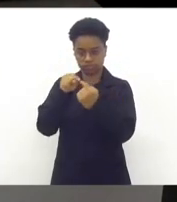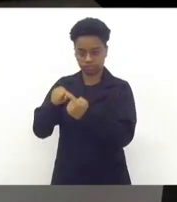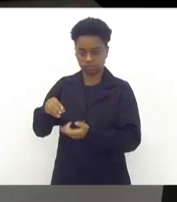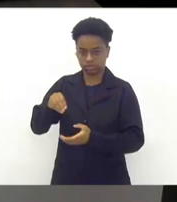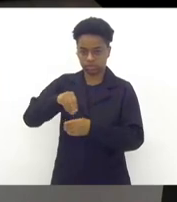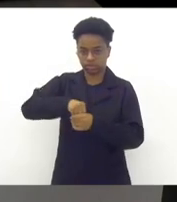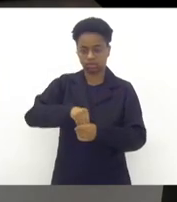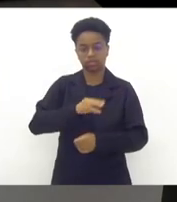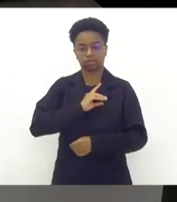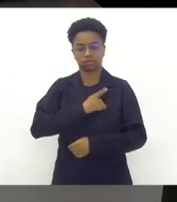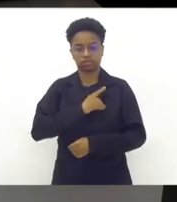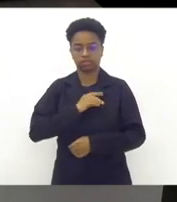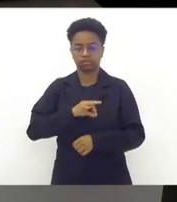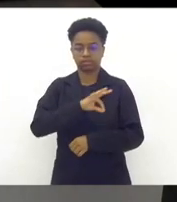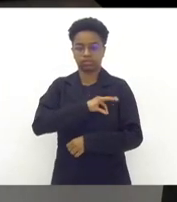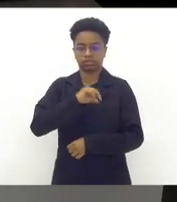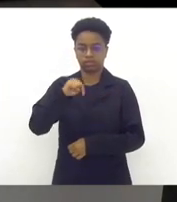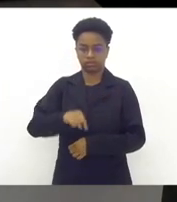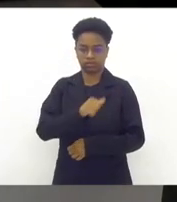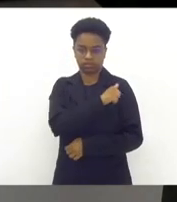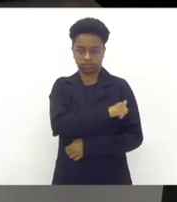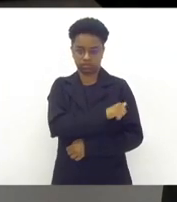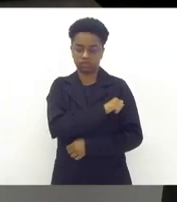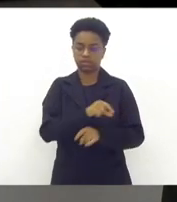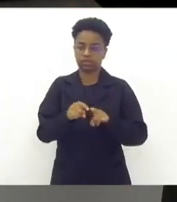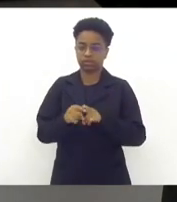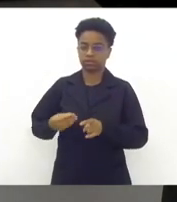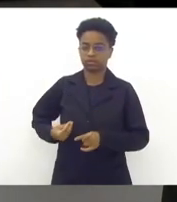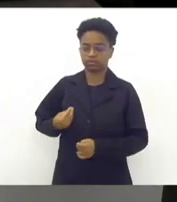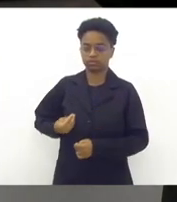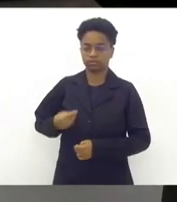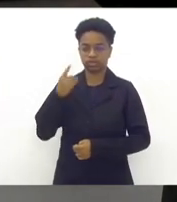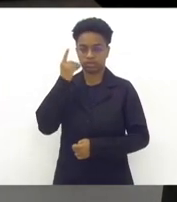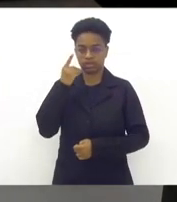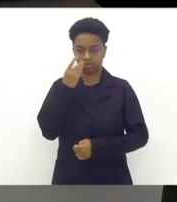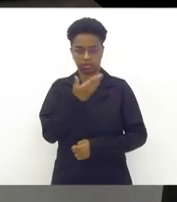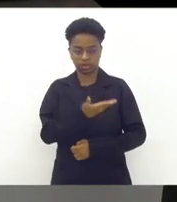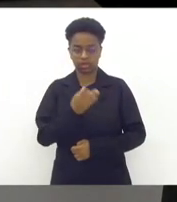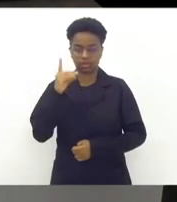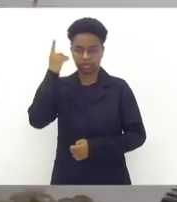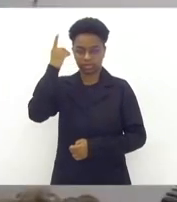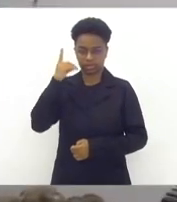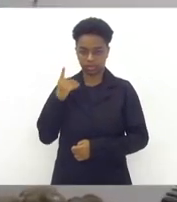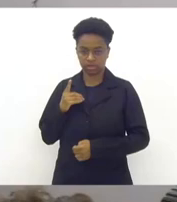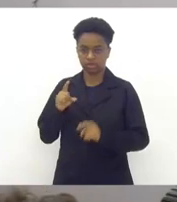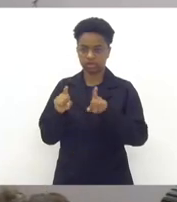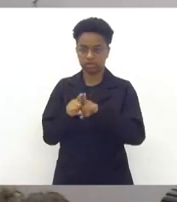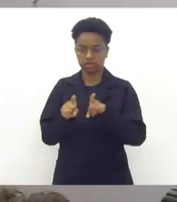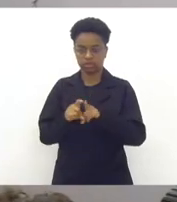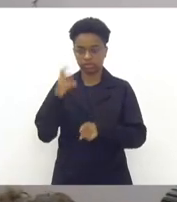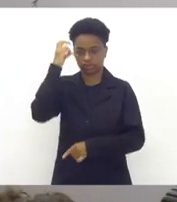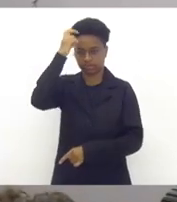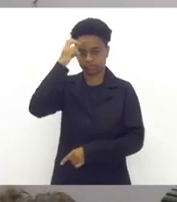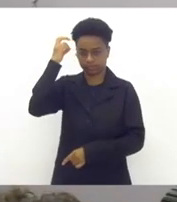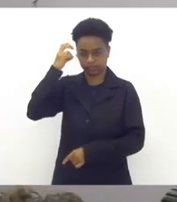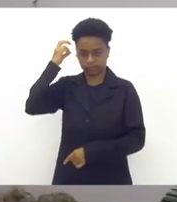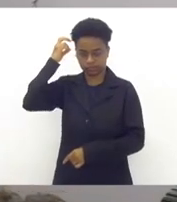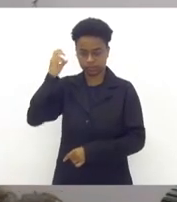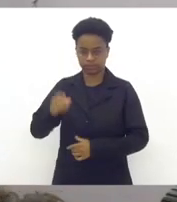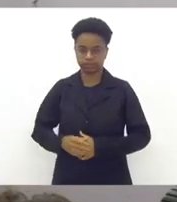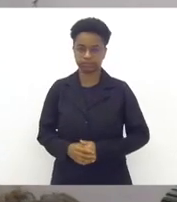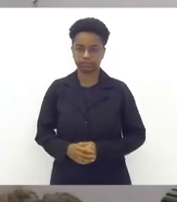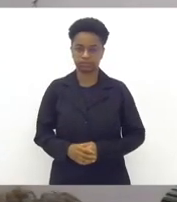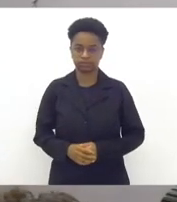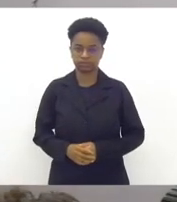no âmbito do Estado do Rio de Janeiro e contando com a presença das senhoras deputadas Dani Balbi e também da deputada